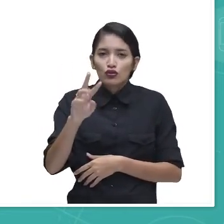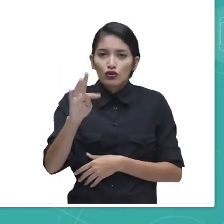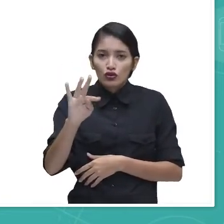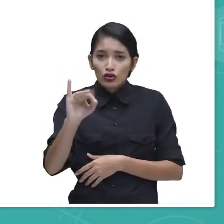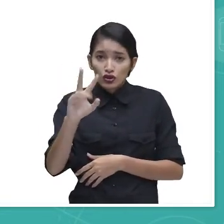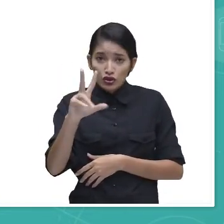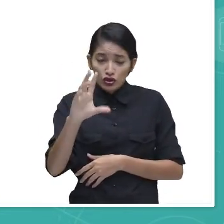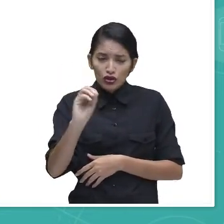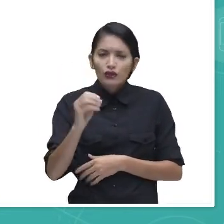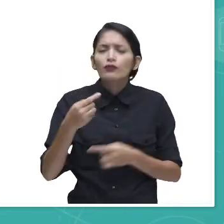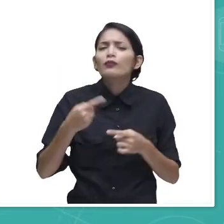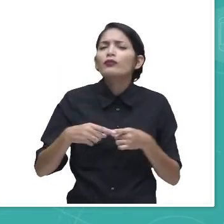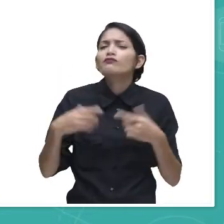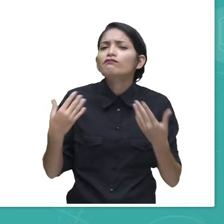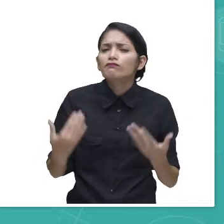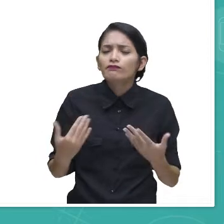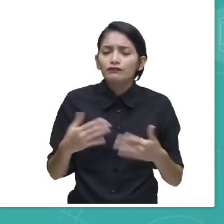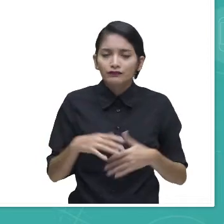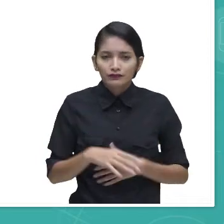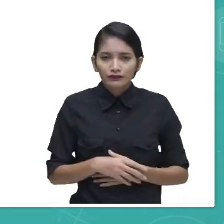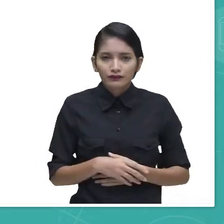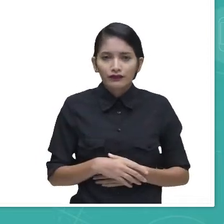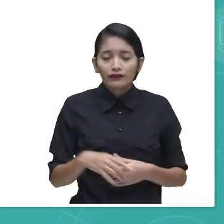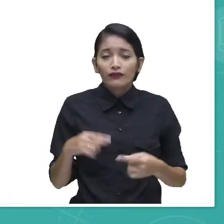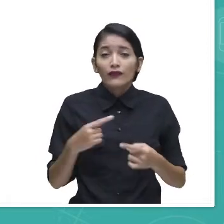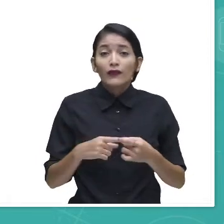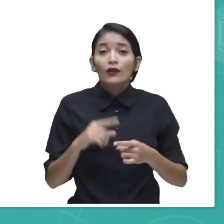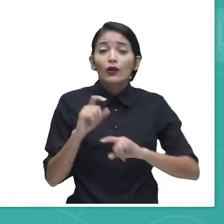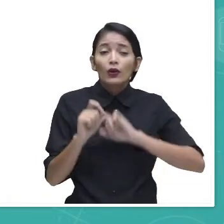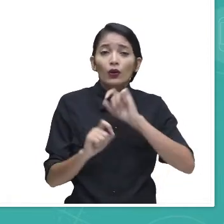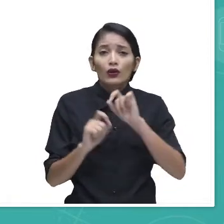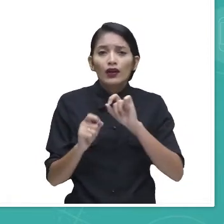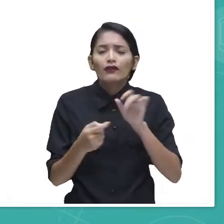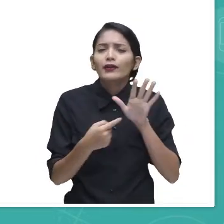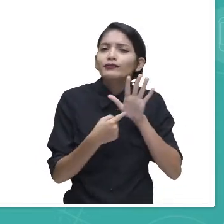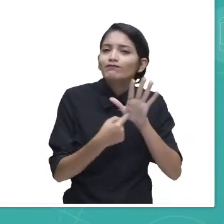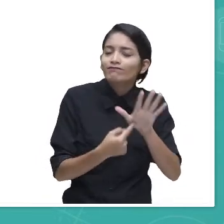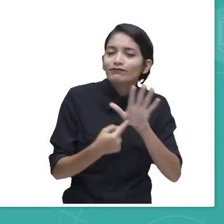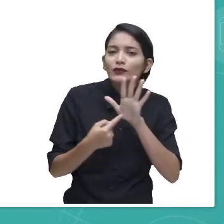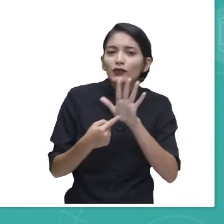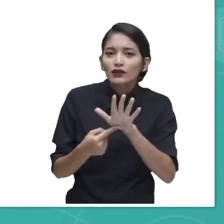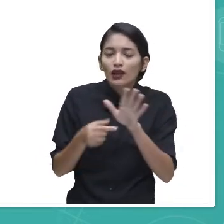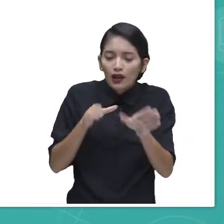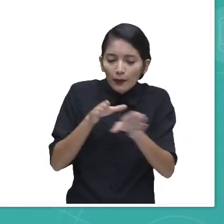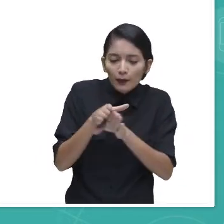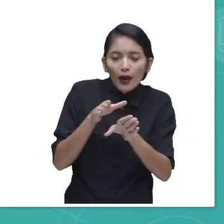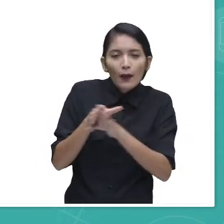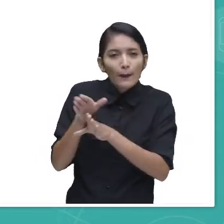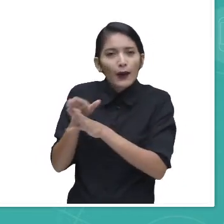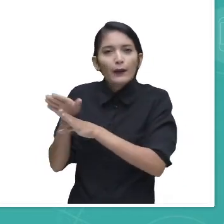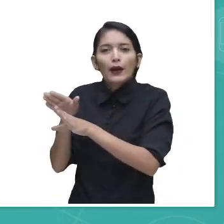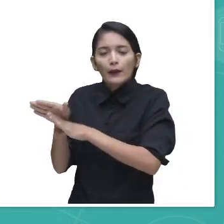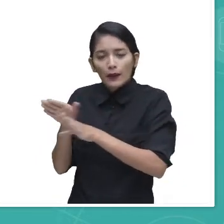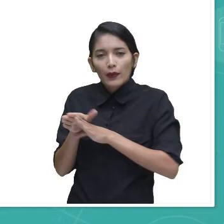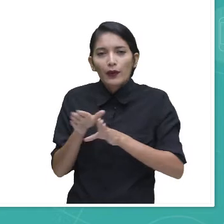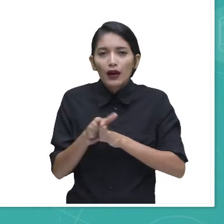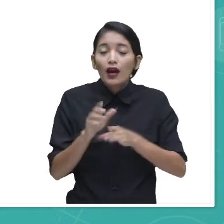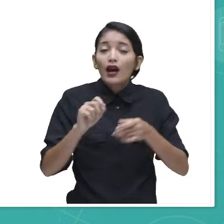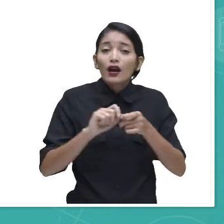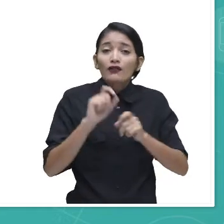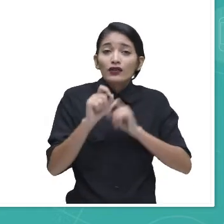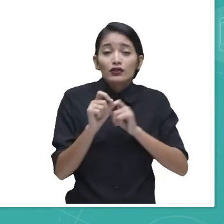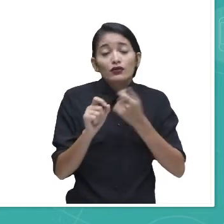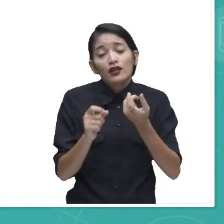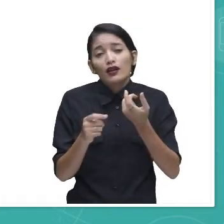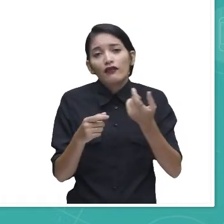tá? Por quê? Porque ele vai instruir as pessoas a fazer determinada